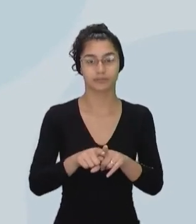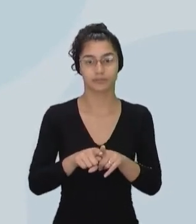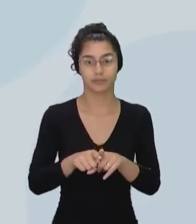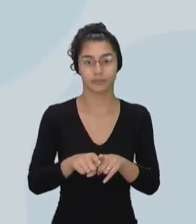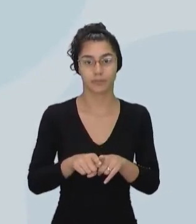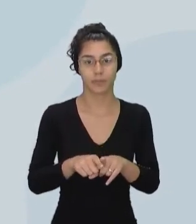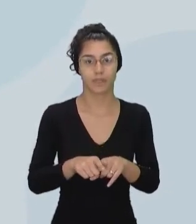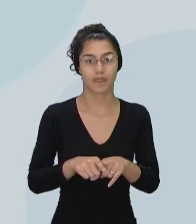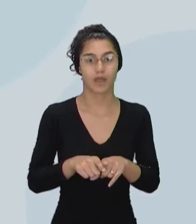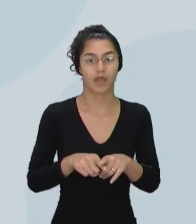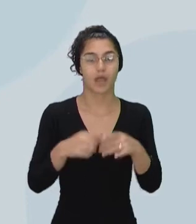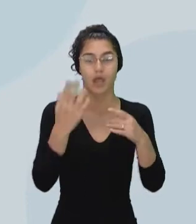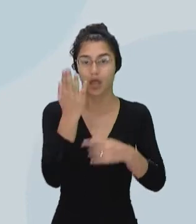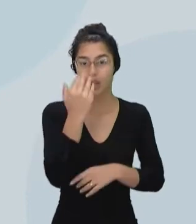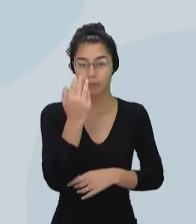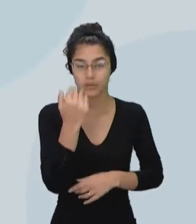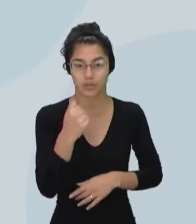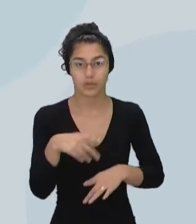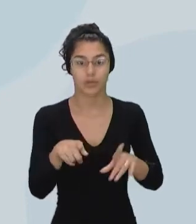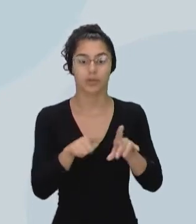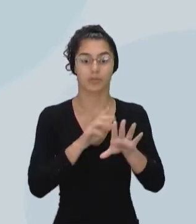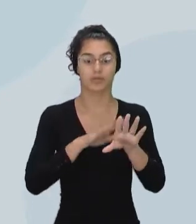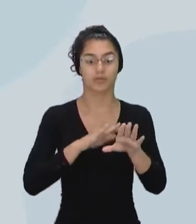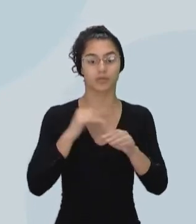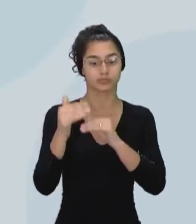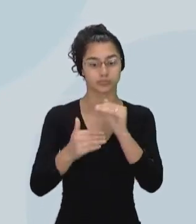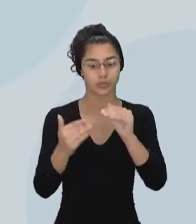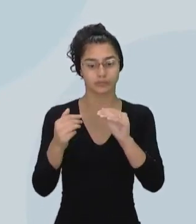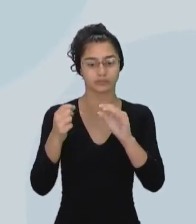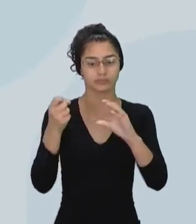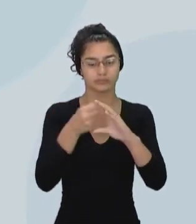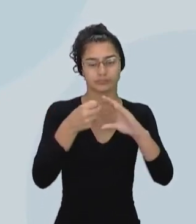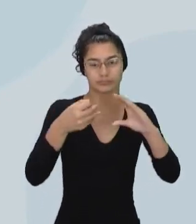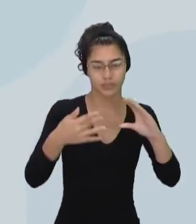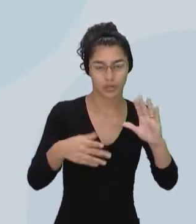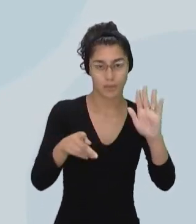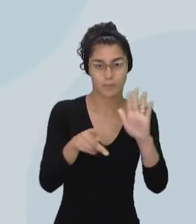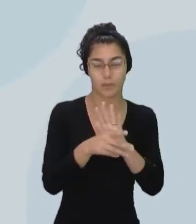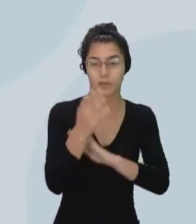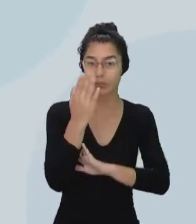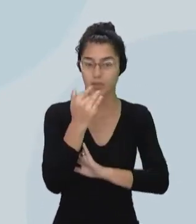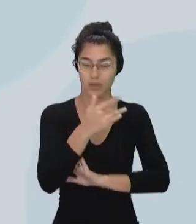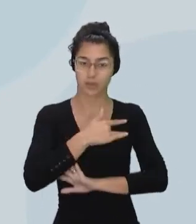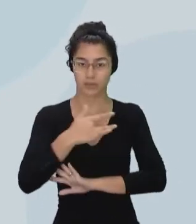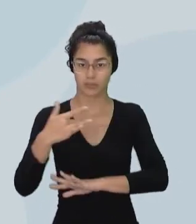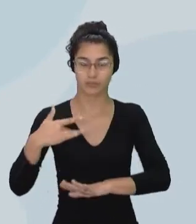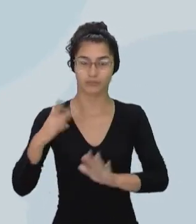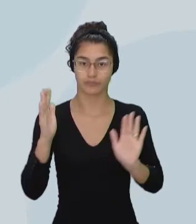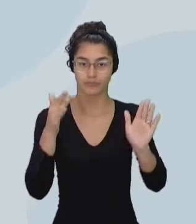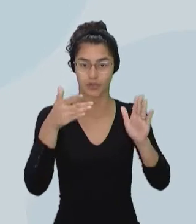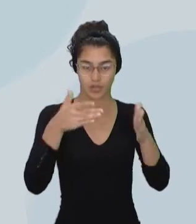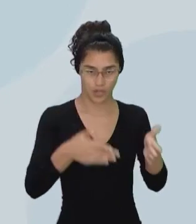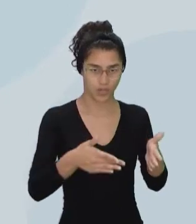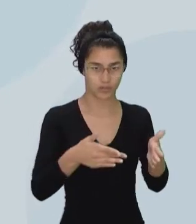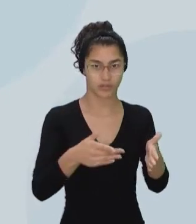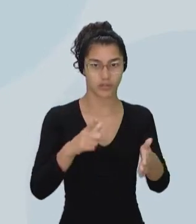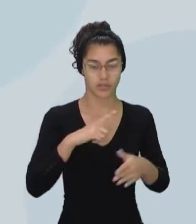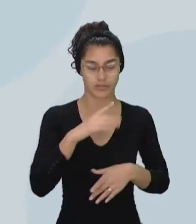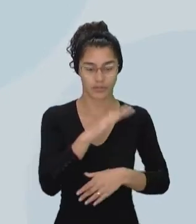de alimentação e trabalhamos alguns aspectos da alimentação saudável, focando na